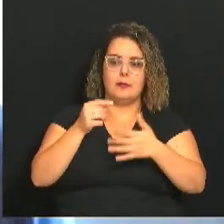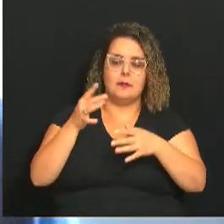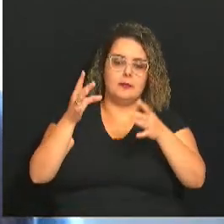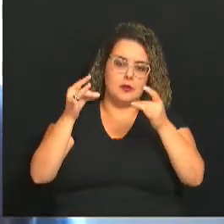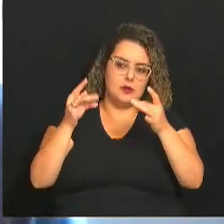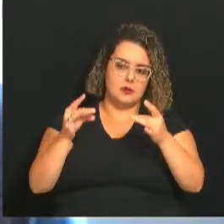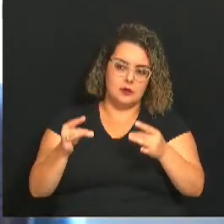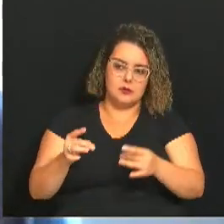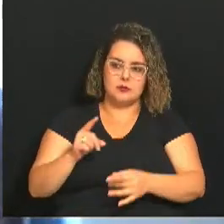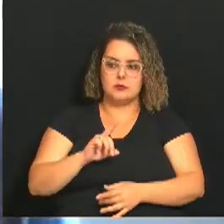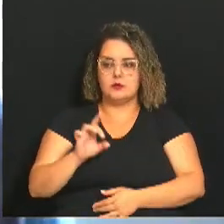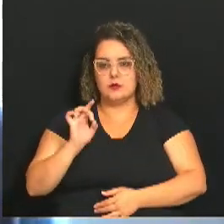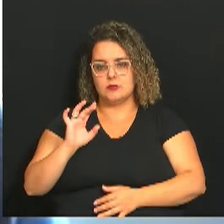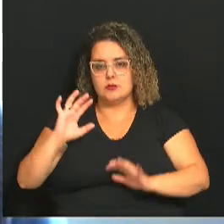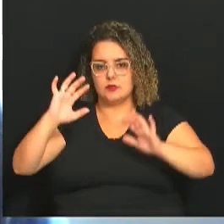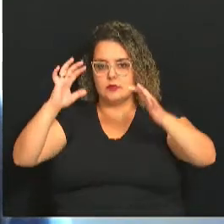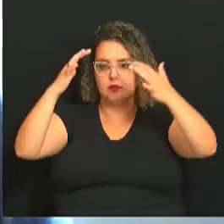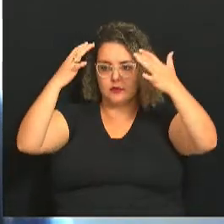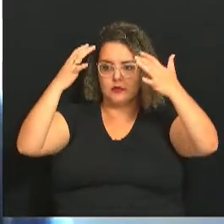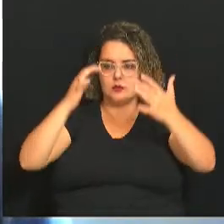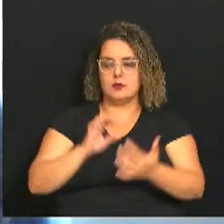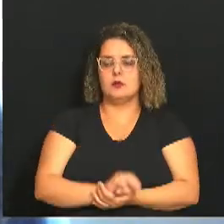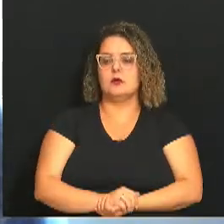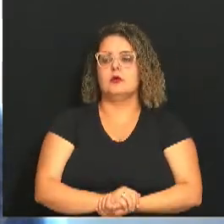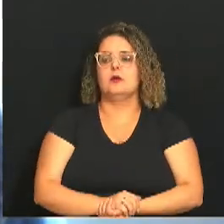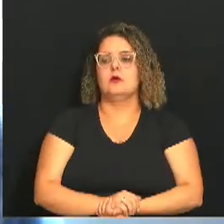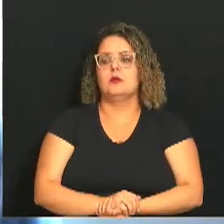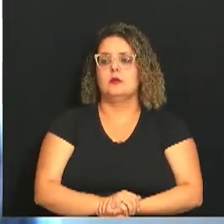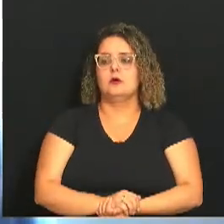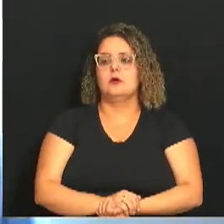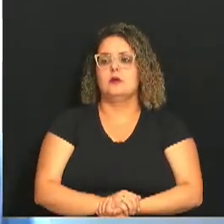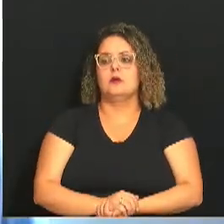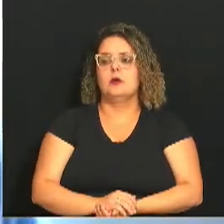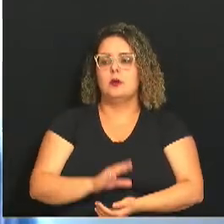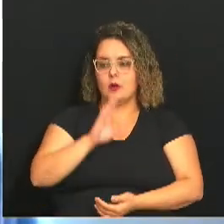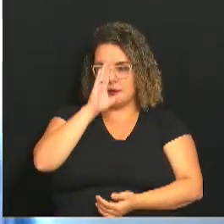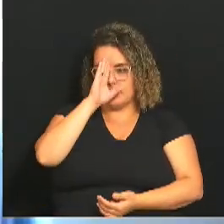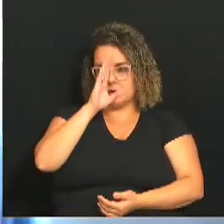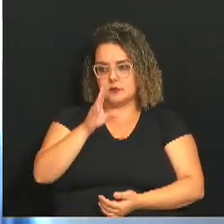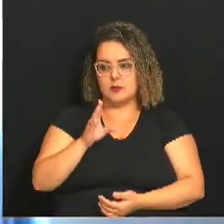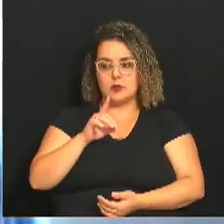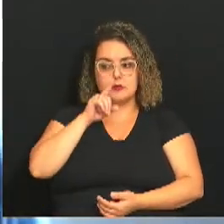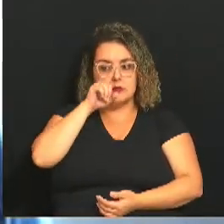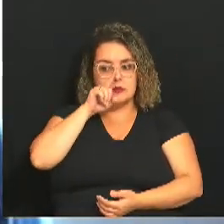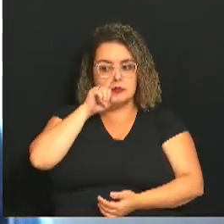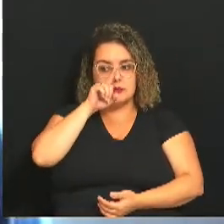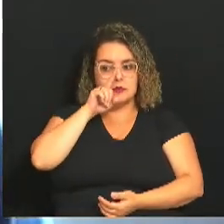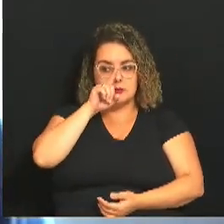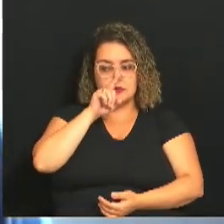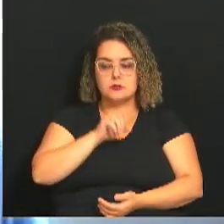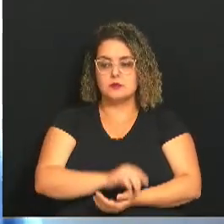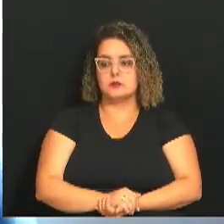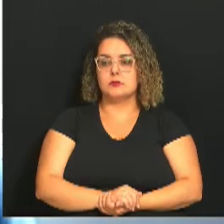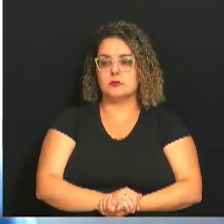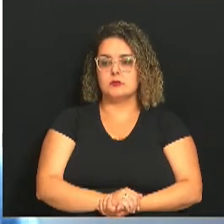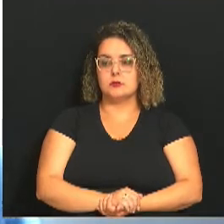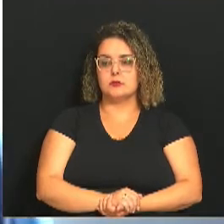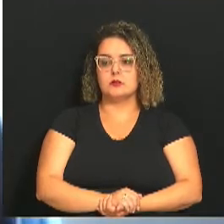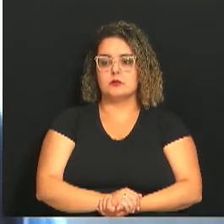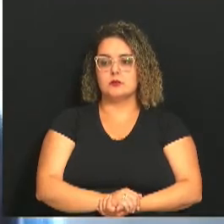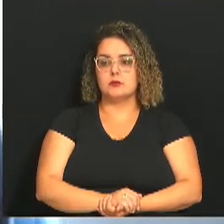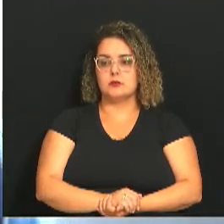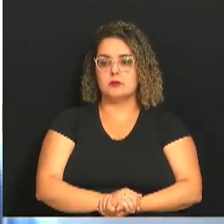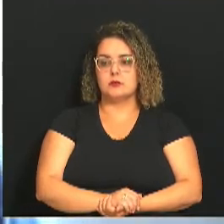só fatores meteorológicos, que é o principal fator de risco, mas questão de probabilidades de